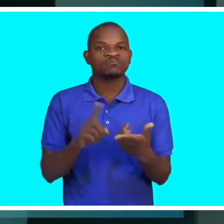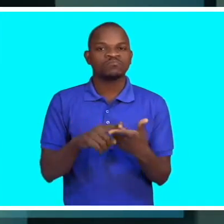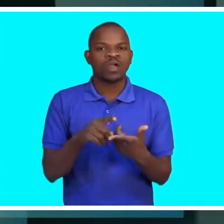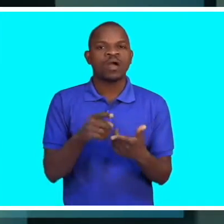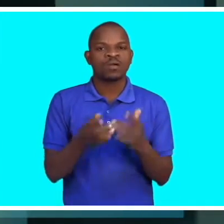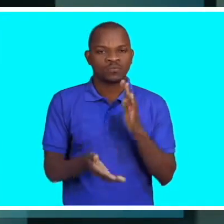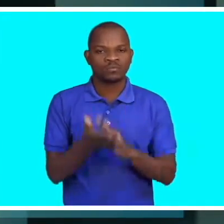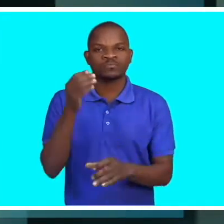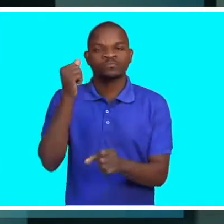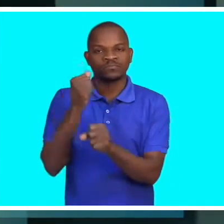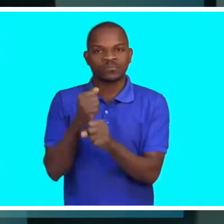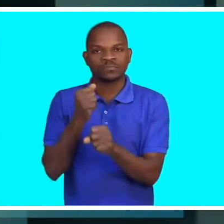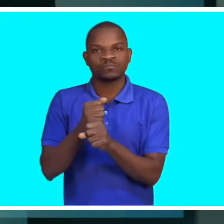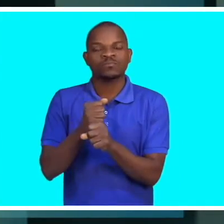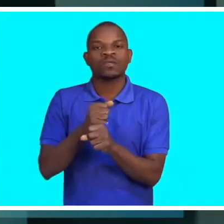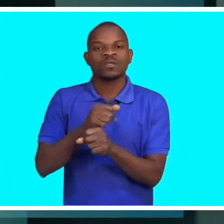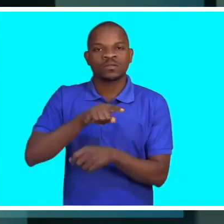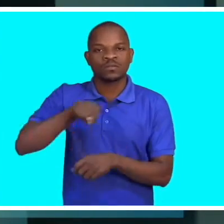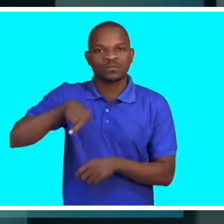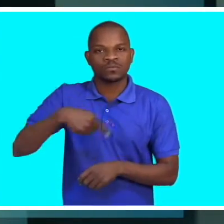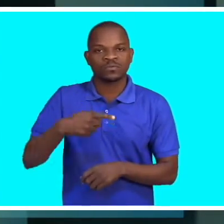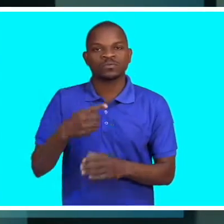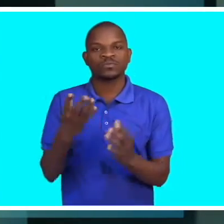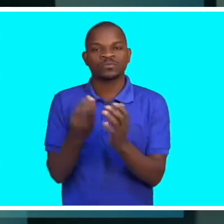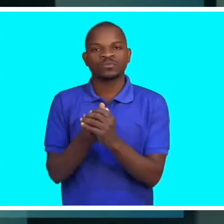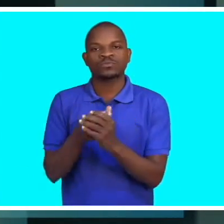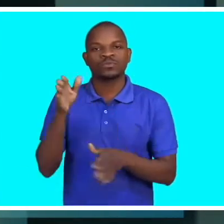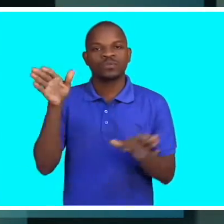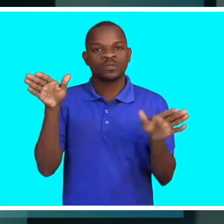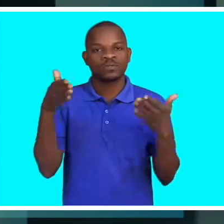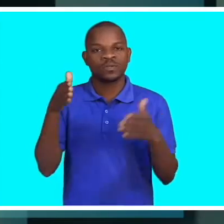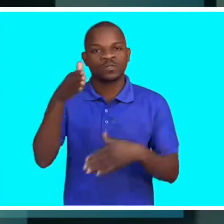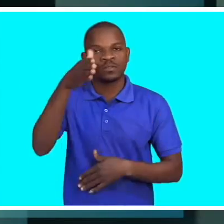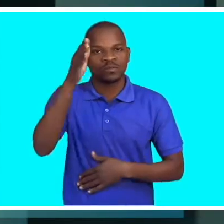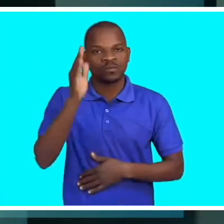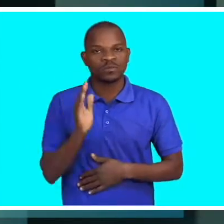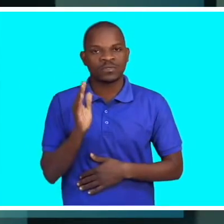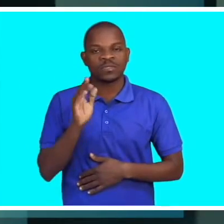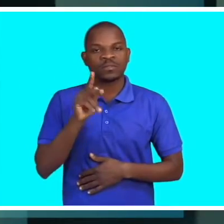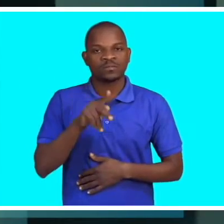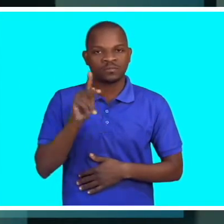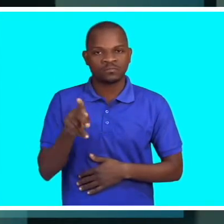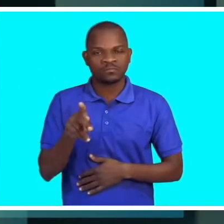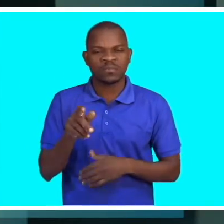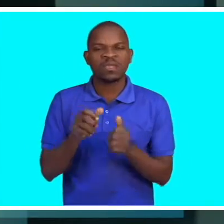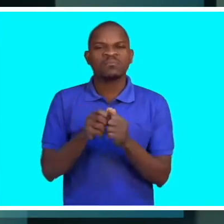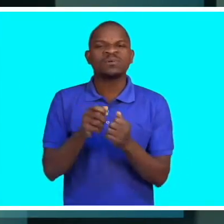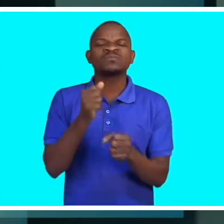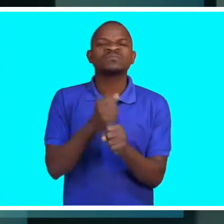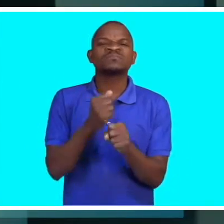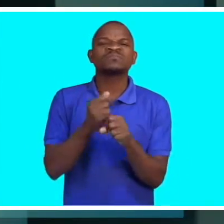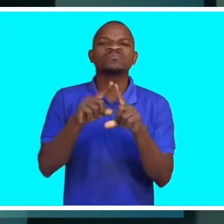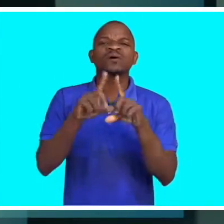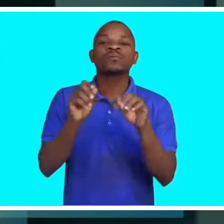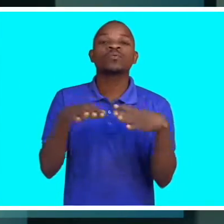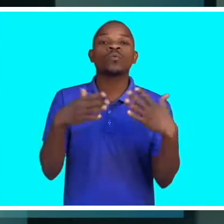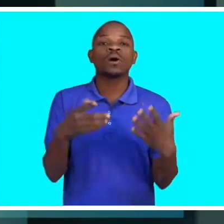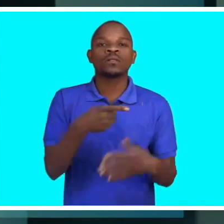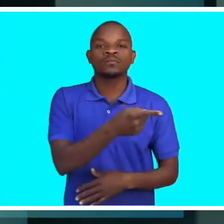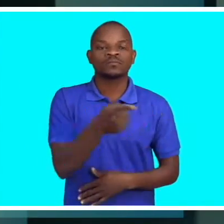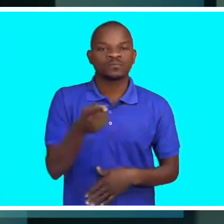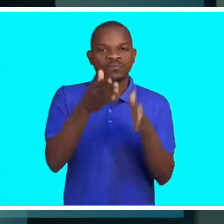potencial desta pessoa para poder desenvolver as atividades que aqui em nossa empresa são desenvolvidas. E aqui, que tipo de